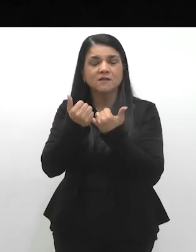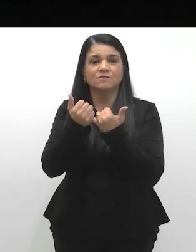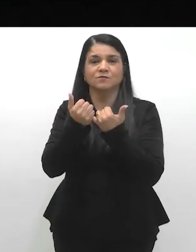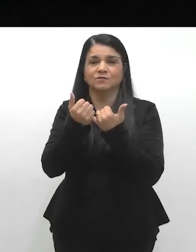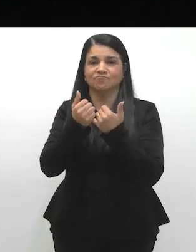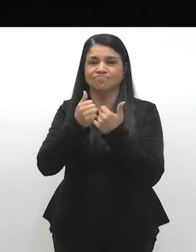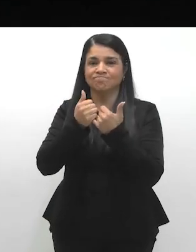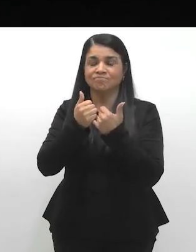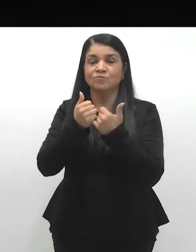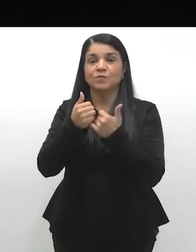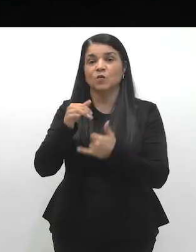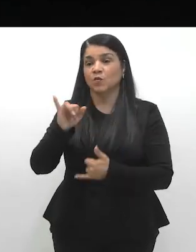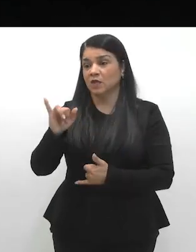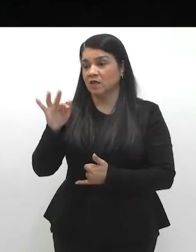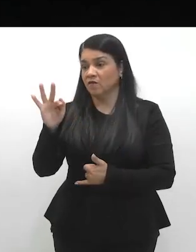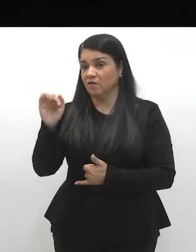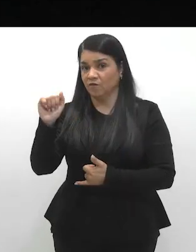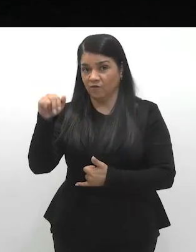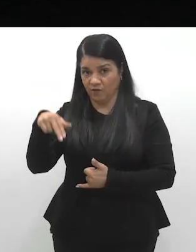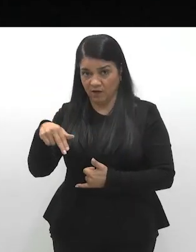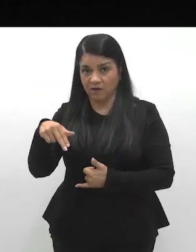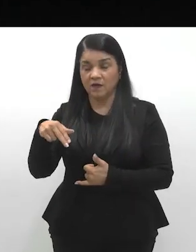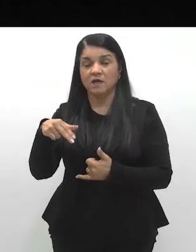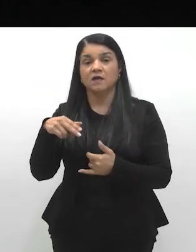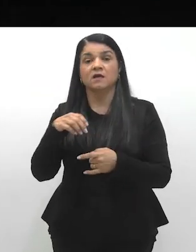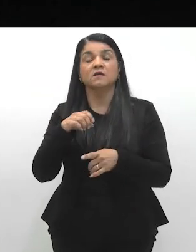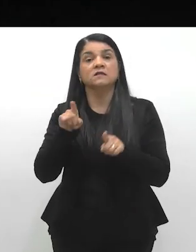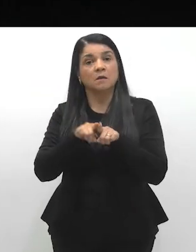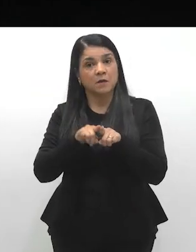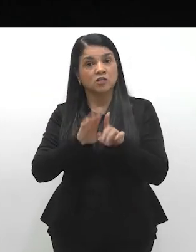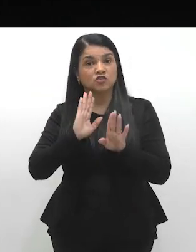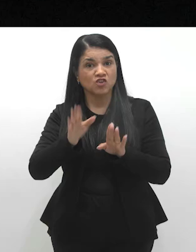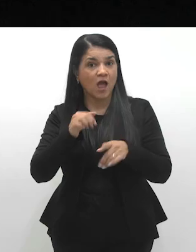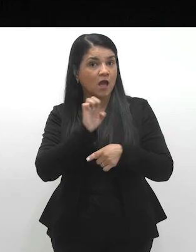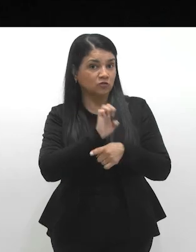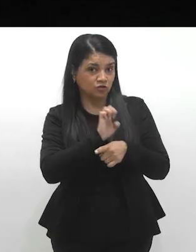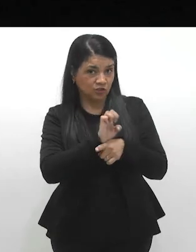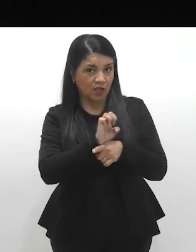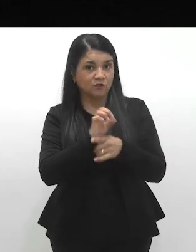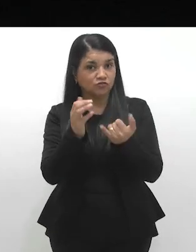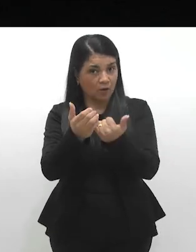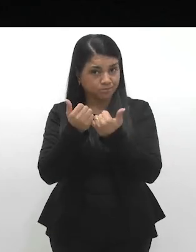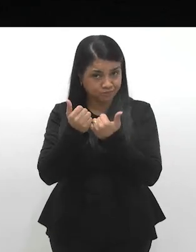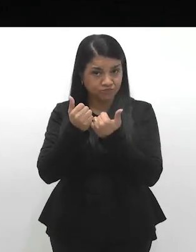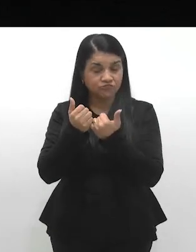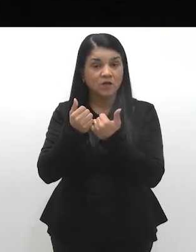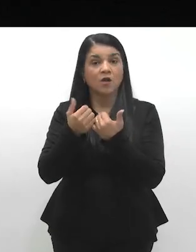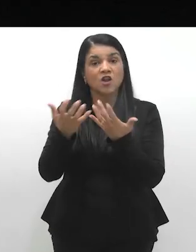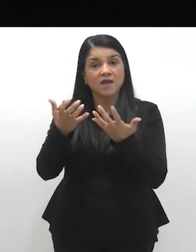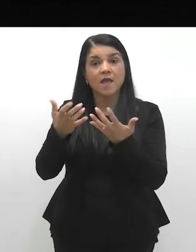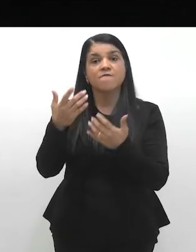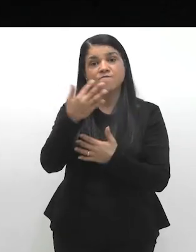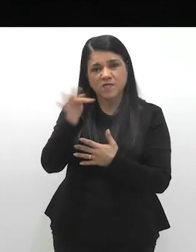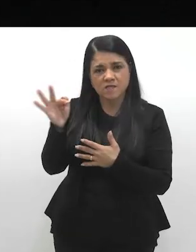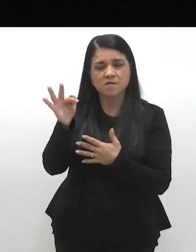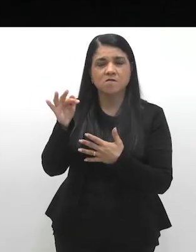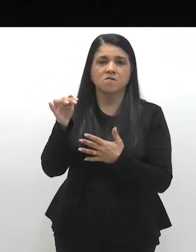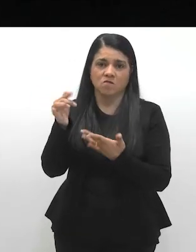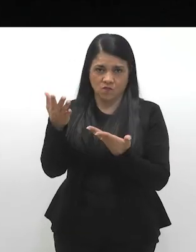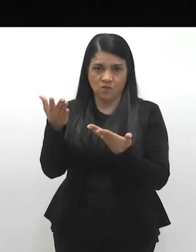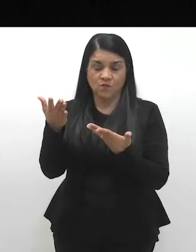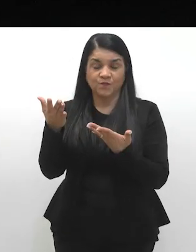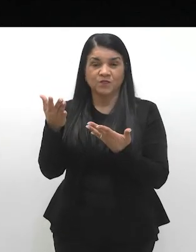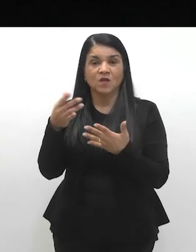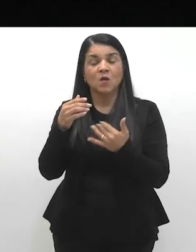patrimônio pelo IPHAN, pelo federal. Somos tombados pelo estadual, mas queremos tombar pelo federal. E é um patrimônio